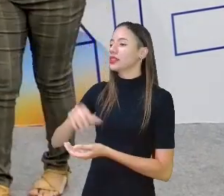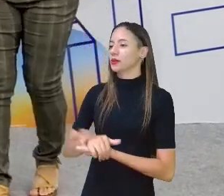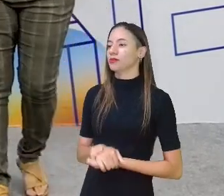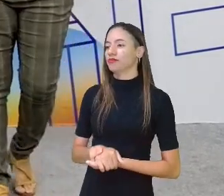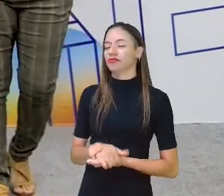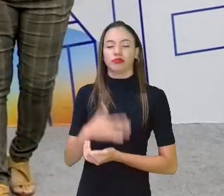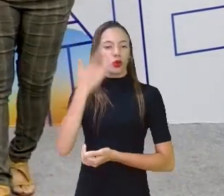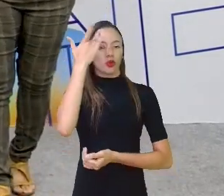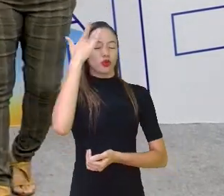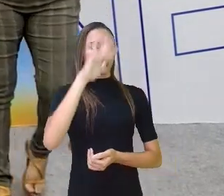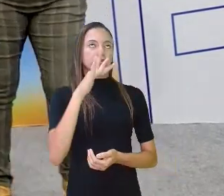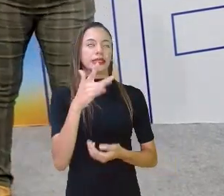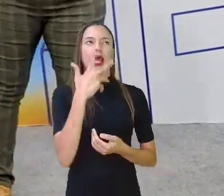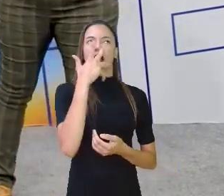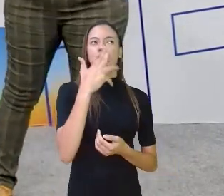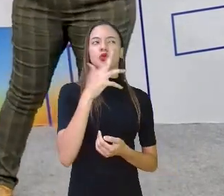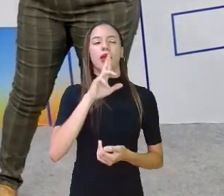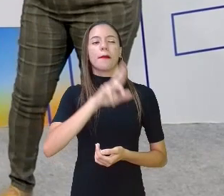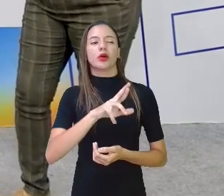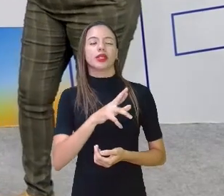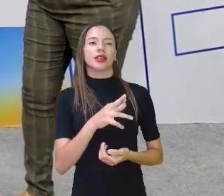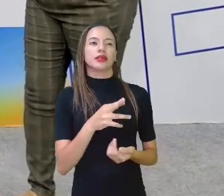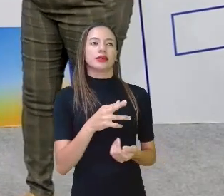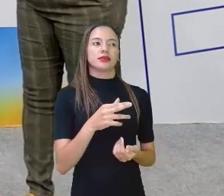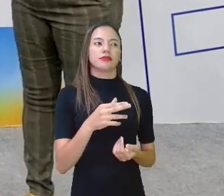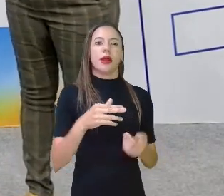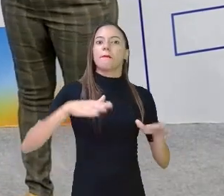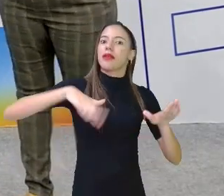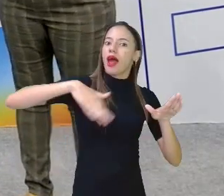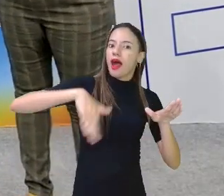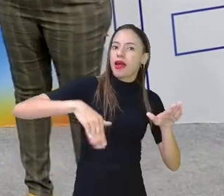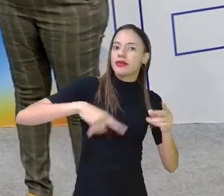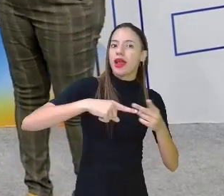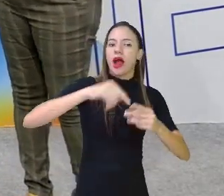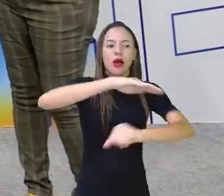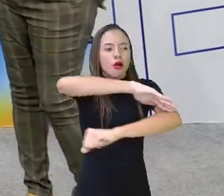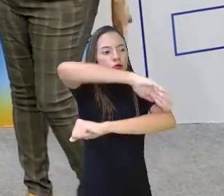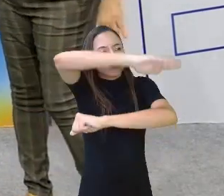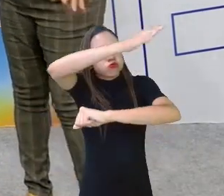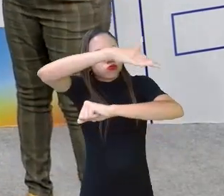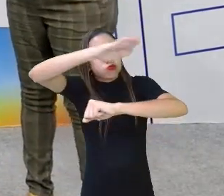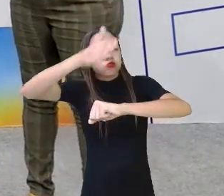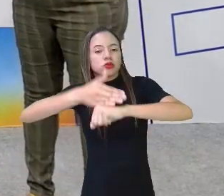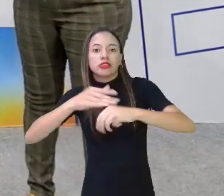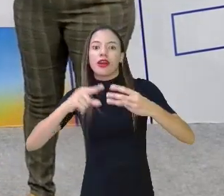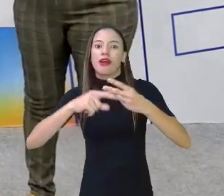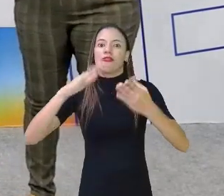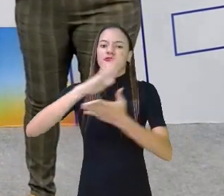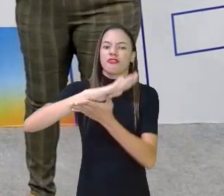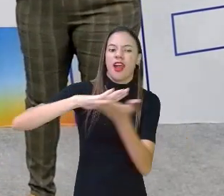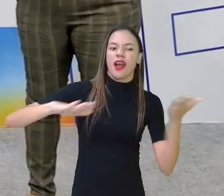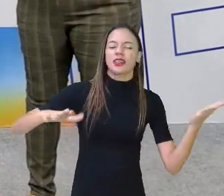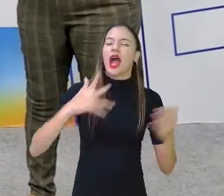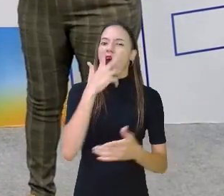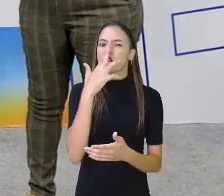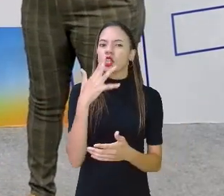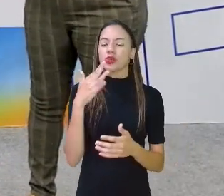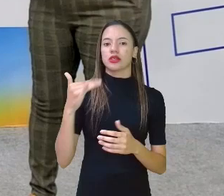Ai, não sei, eu acho que eu ia querer ter praia também, montanha, viagem, acho que um avião